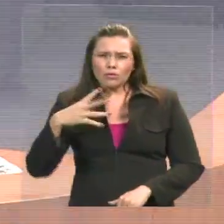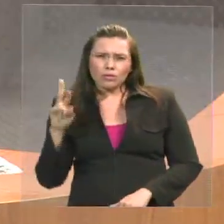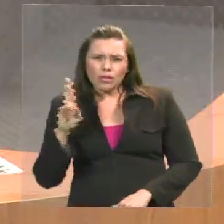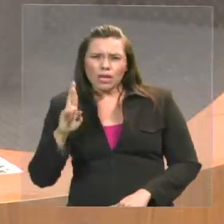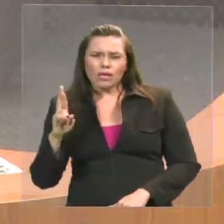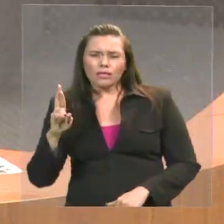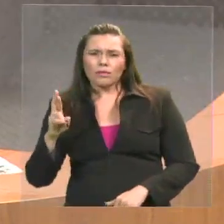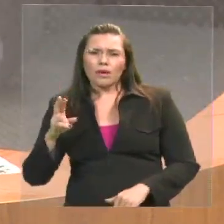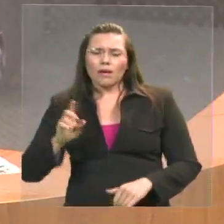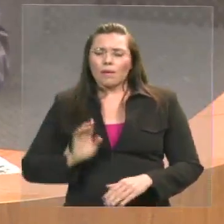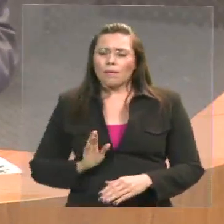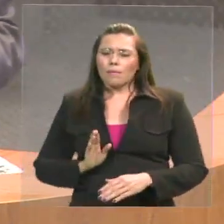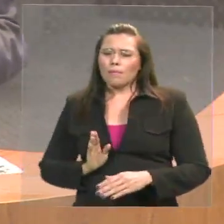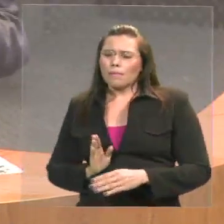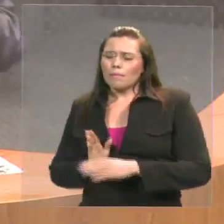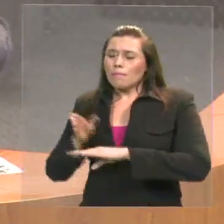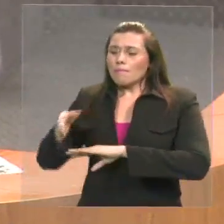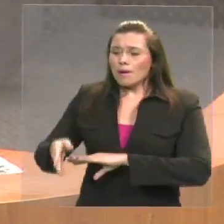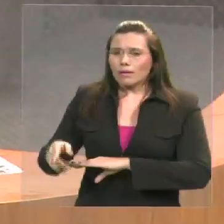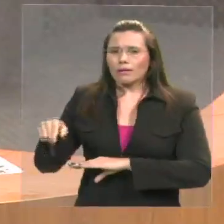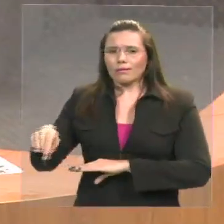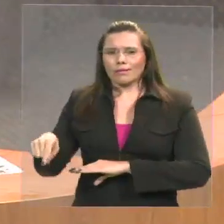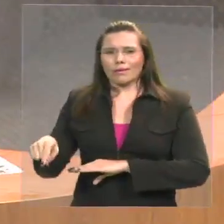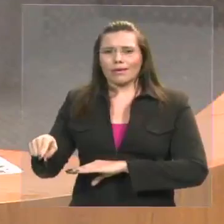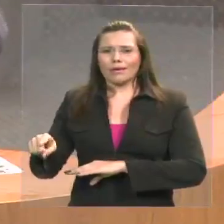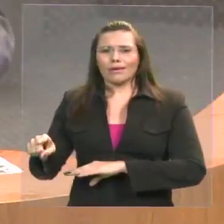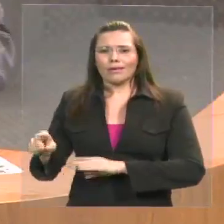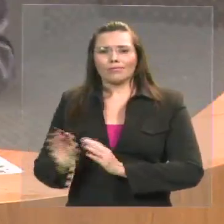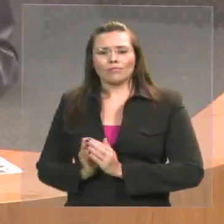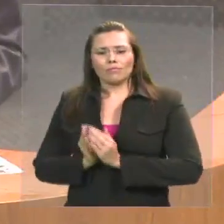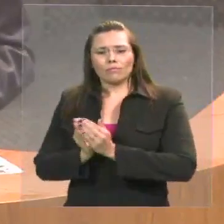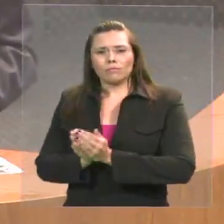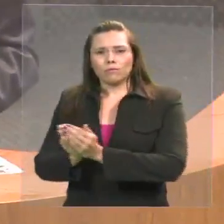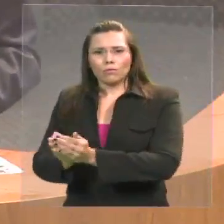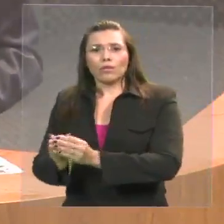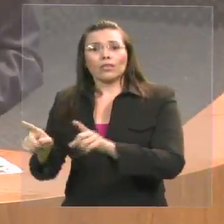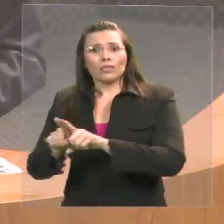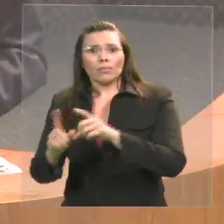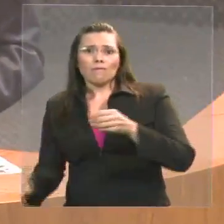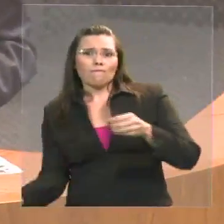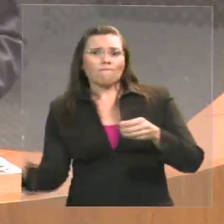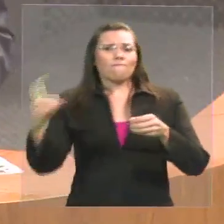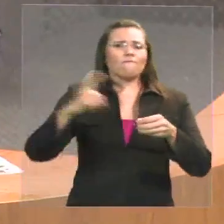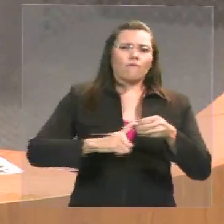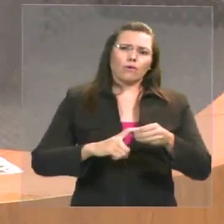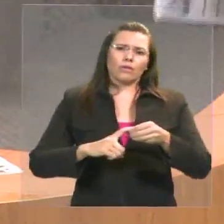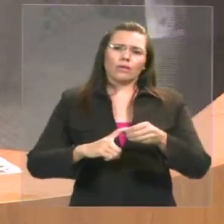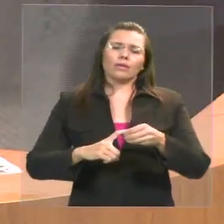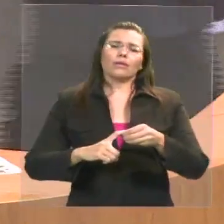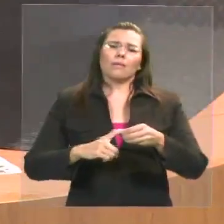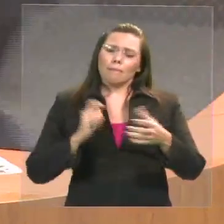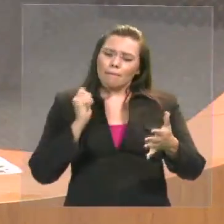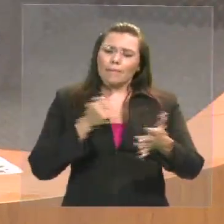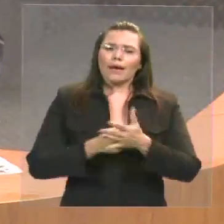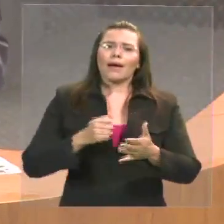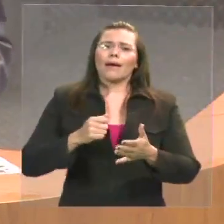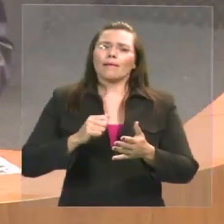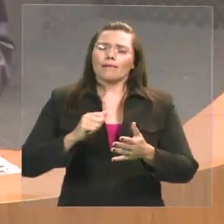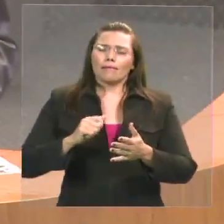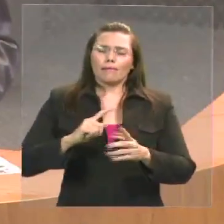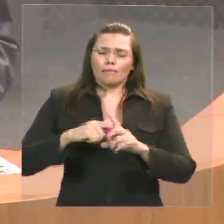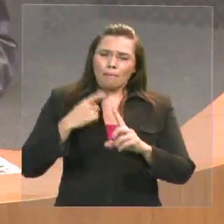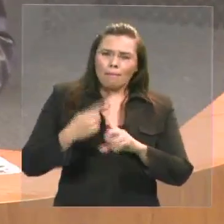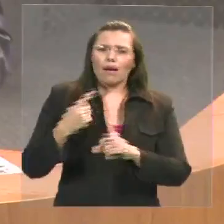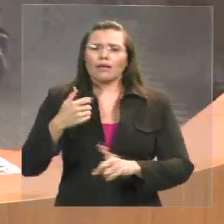momento, as pessoas clamando pela ponte ali do município de São Félix de Balsas, salvo engano, que